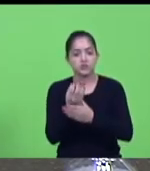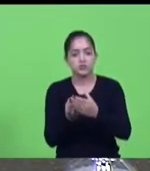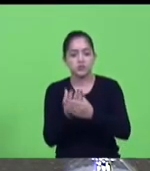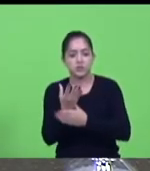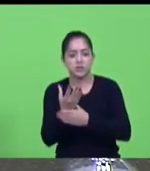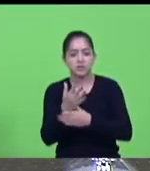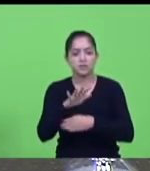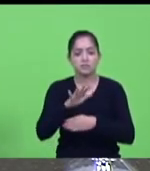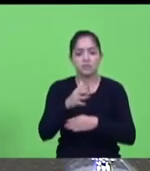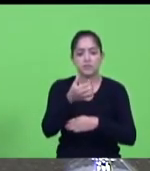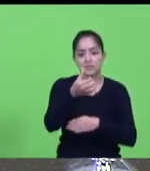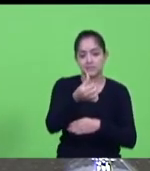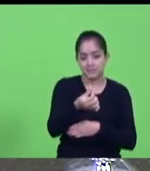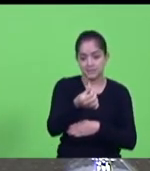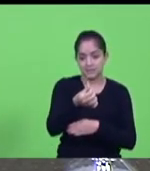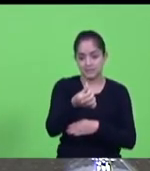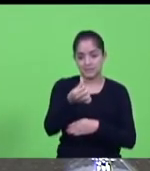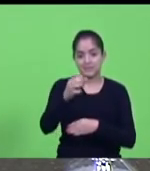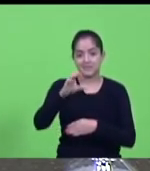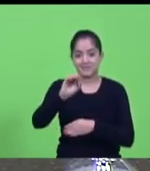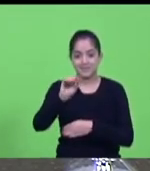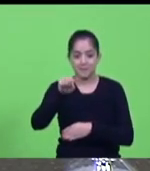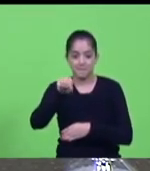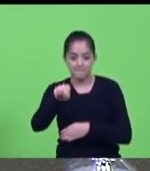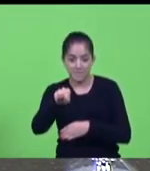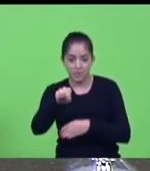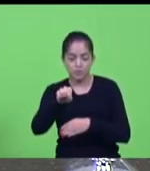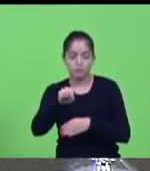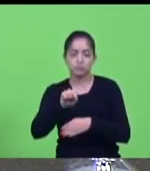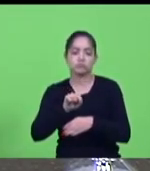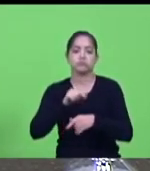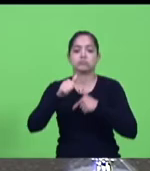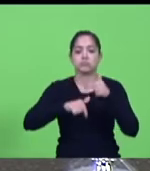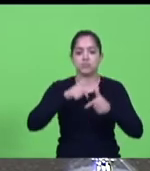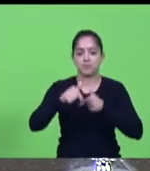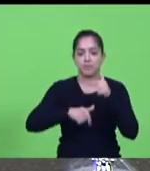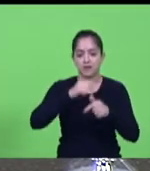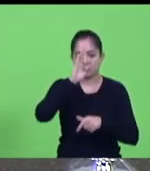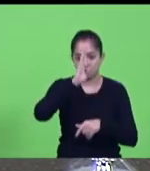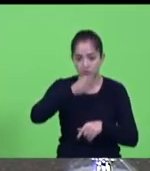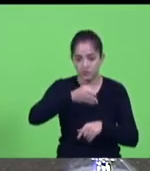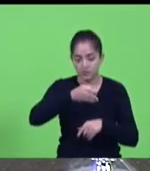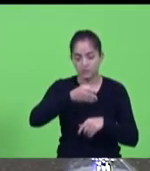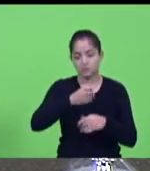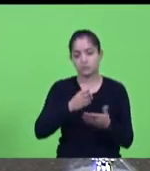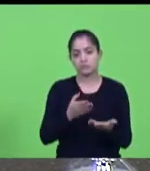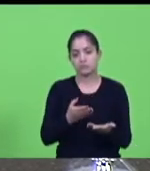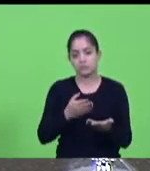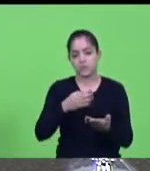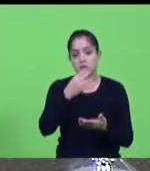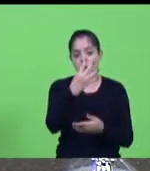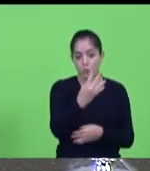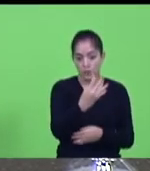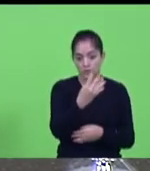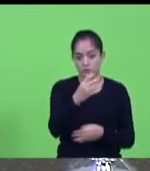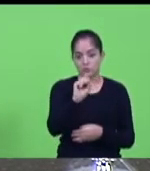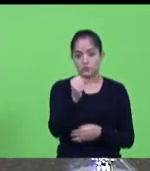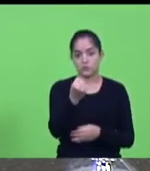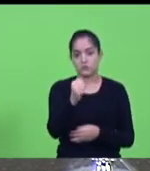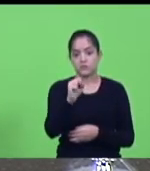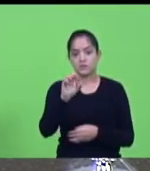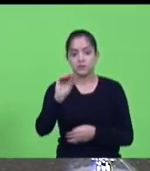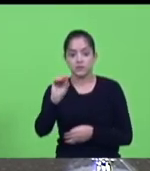de 60 mil empregos diretos e aproximadamente 480